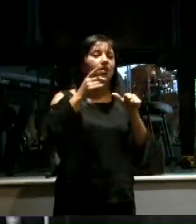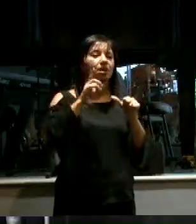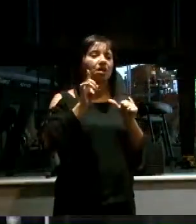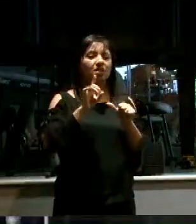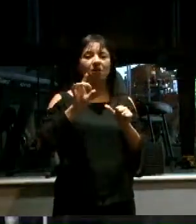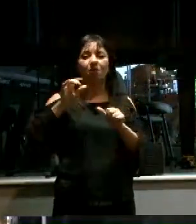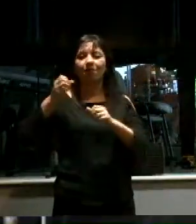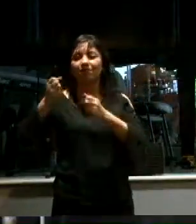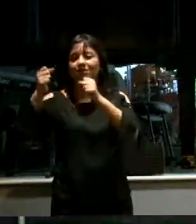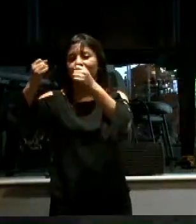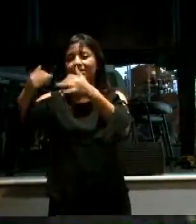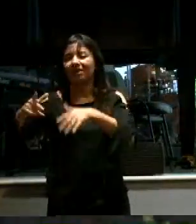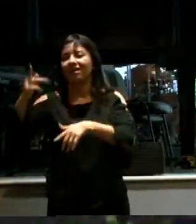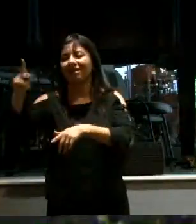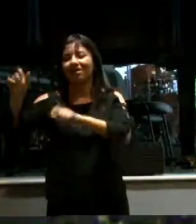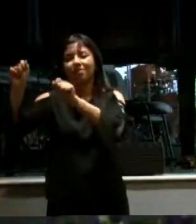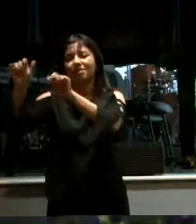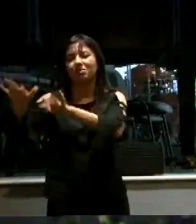você fechasse seus olhos agora.